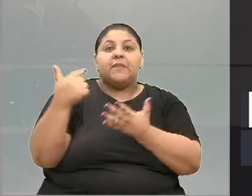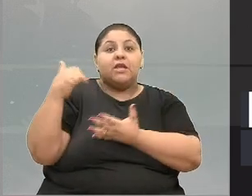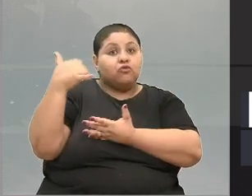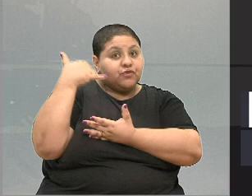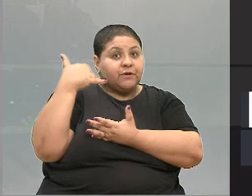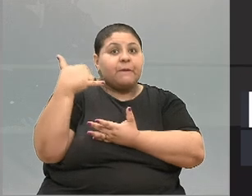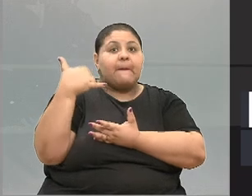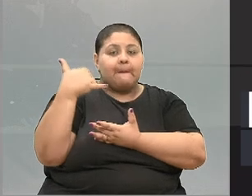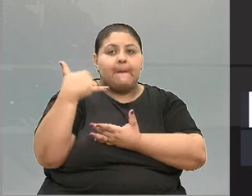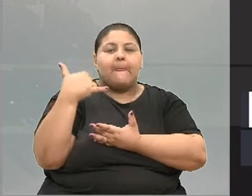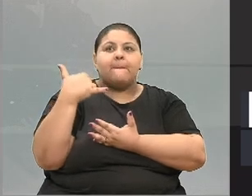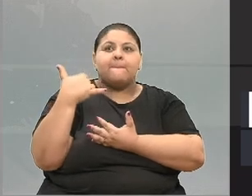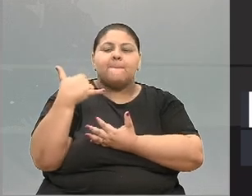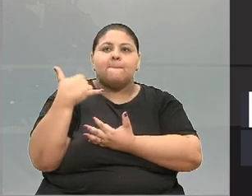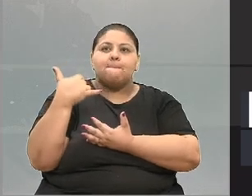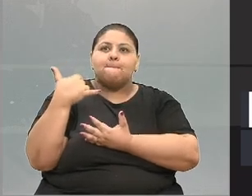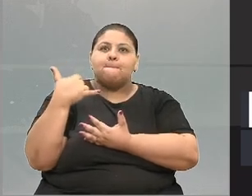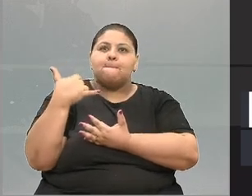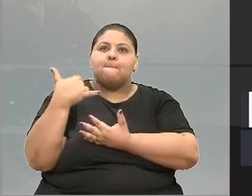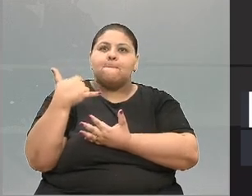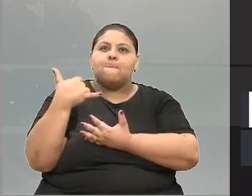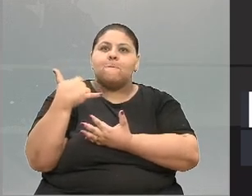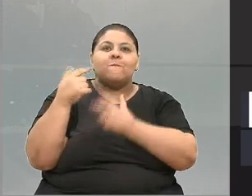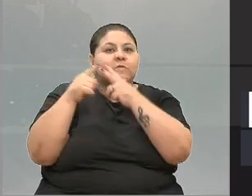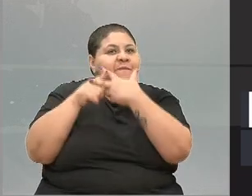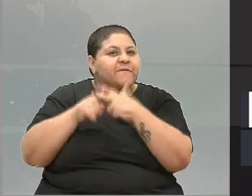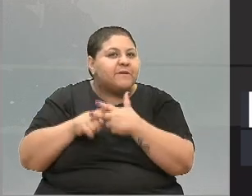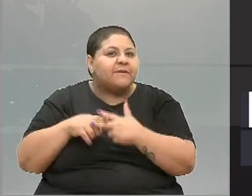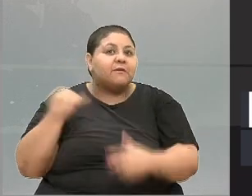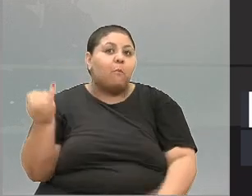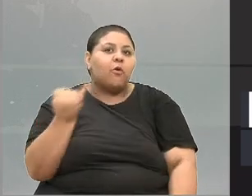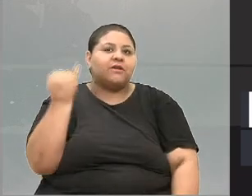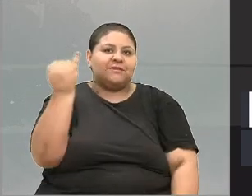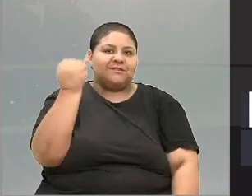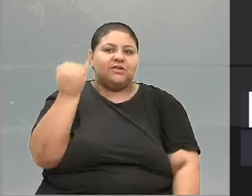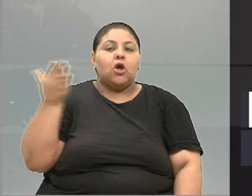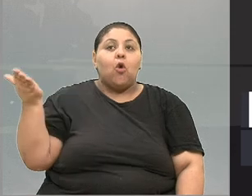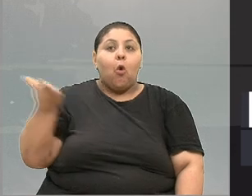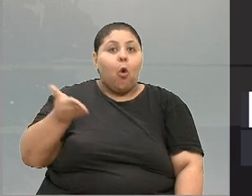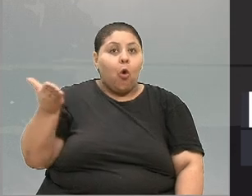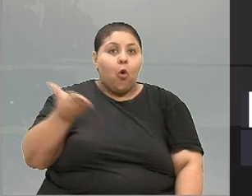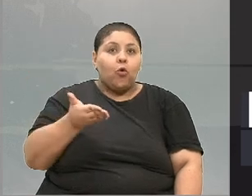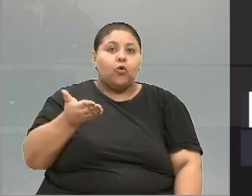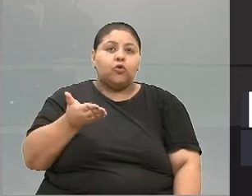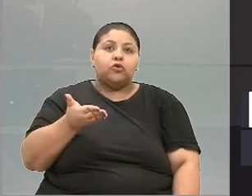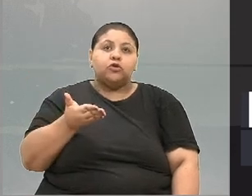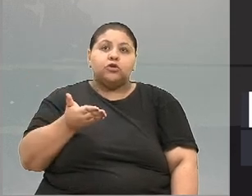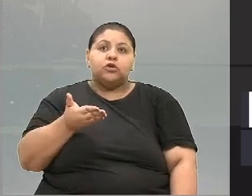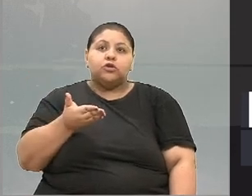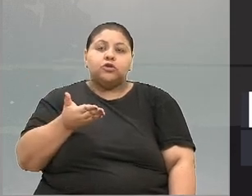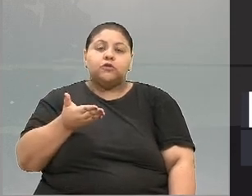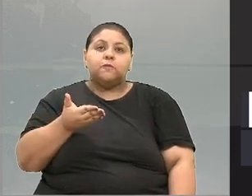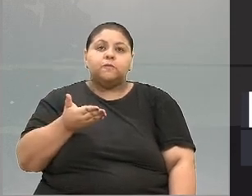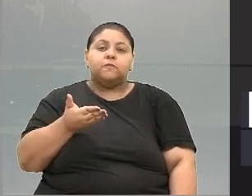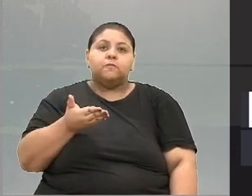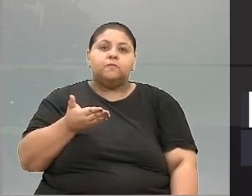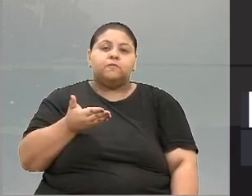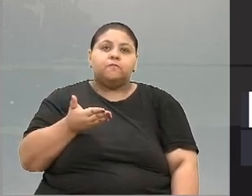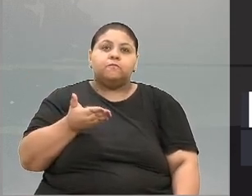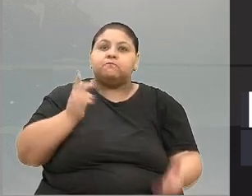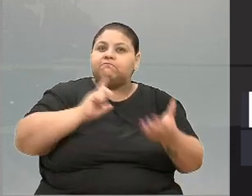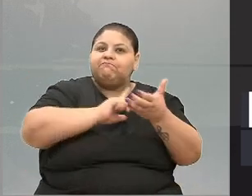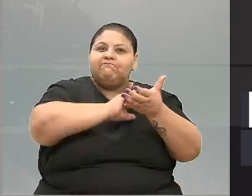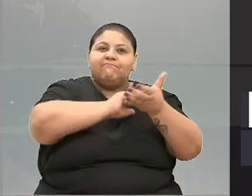celular, ele é, vamos dizer, uma ferramenta importantíssima. Hoje ele acabou englobando praticamente